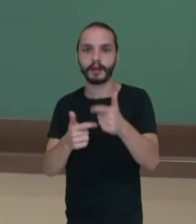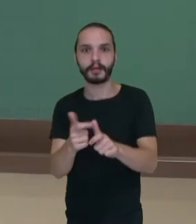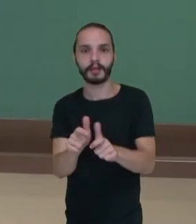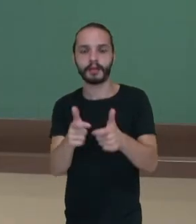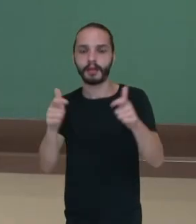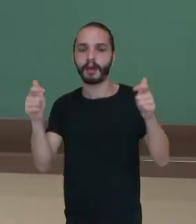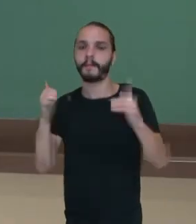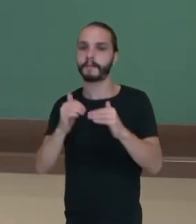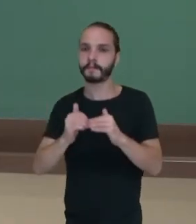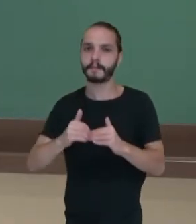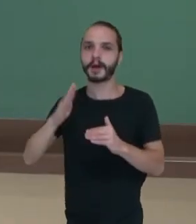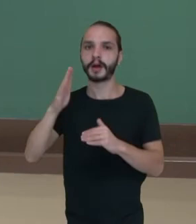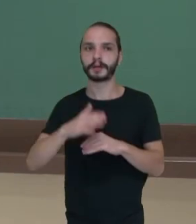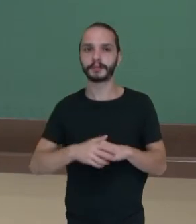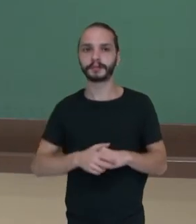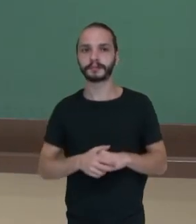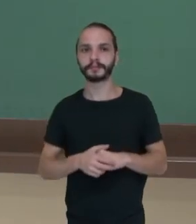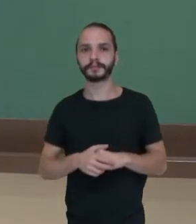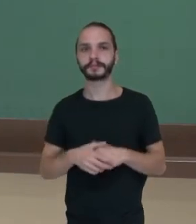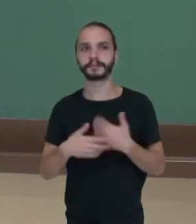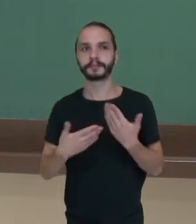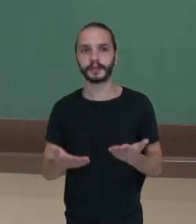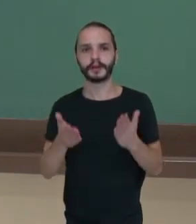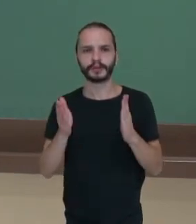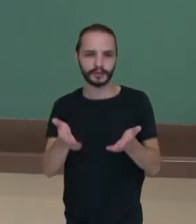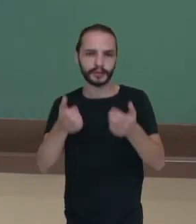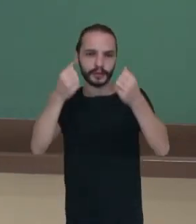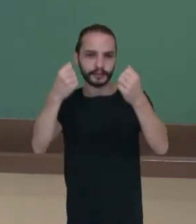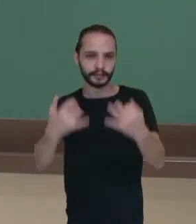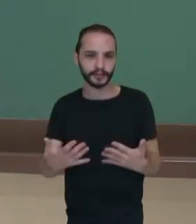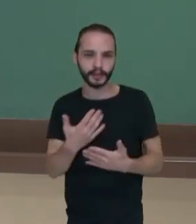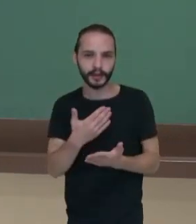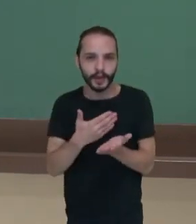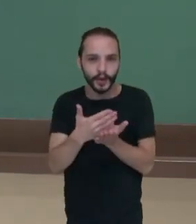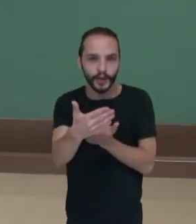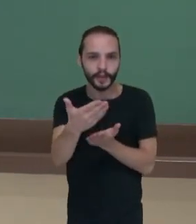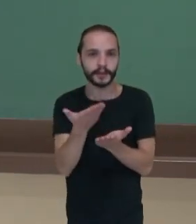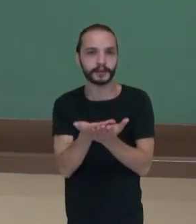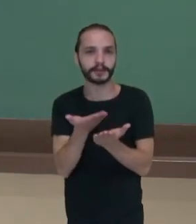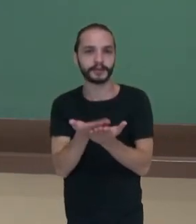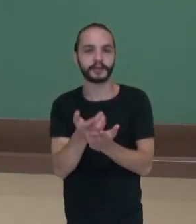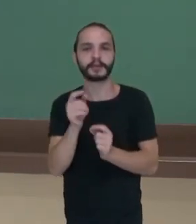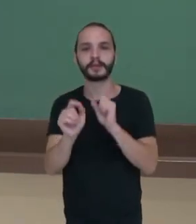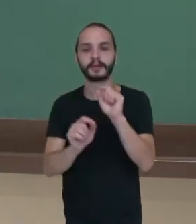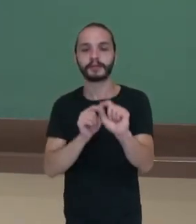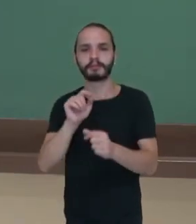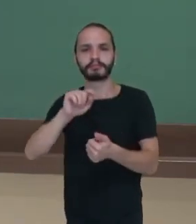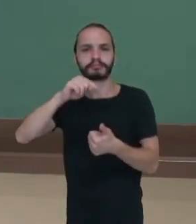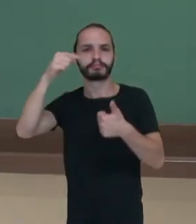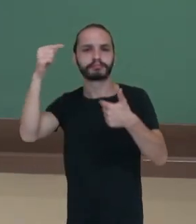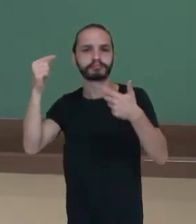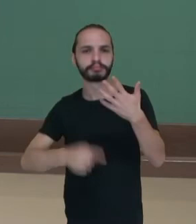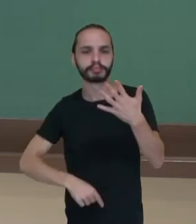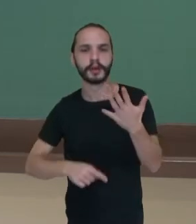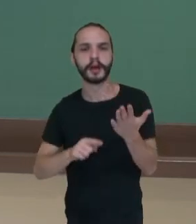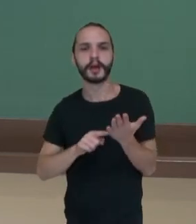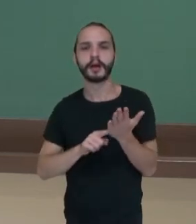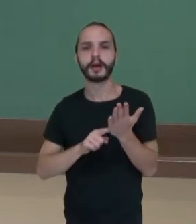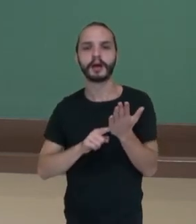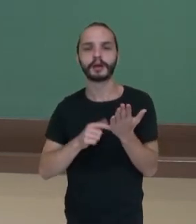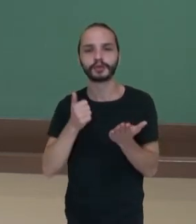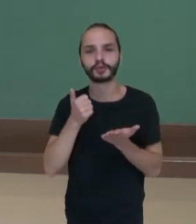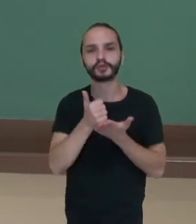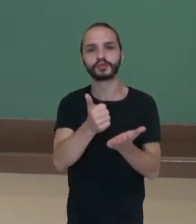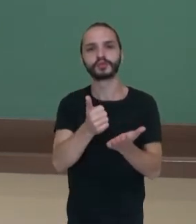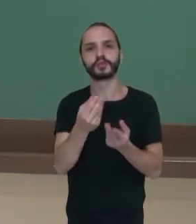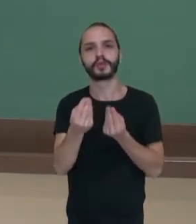trabalho. Então, retomamos o que a gente tinha falado lá no início. Vários fatores contribuíram para a inserção